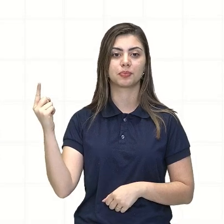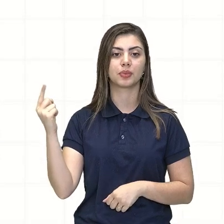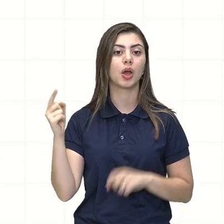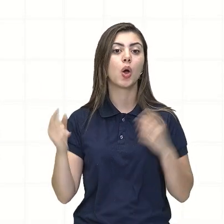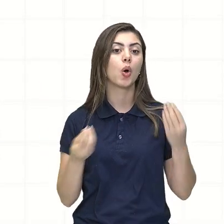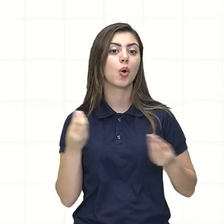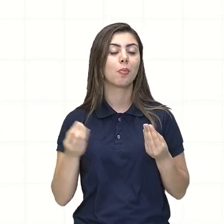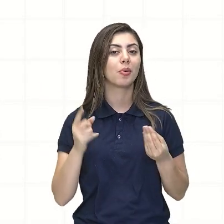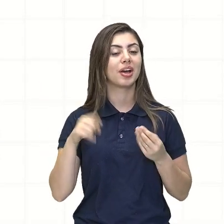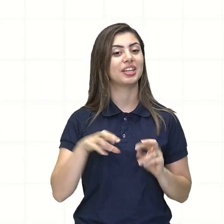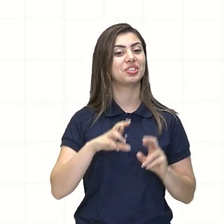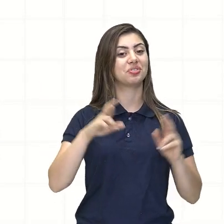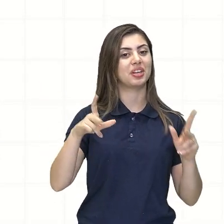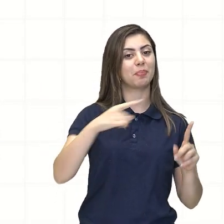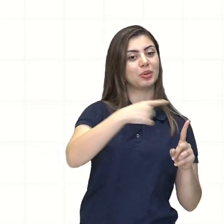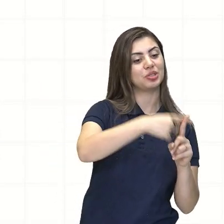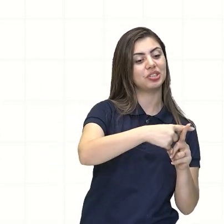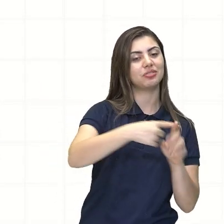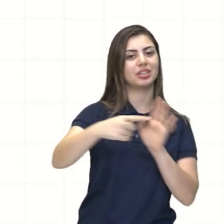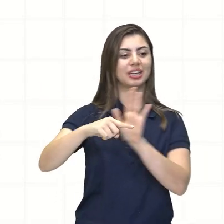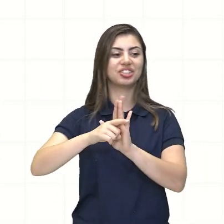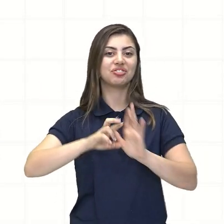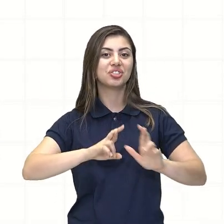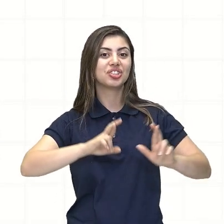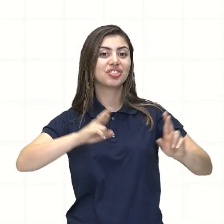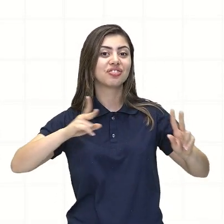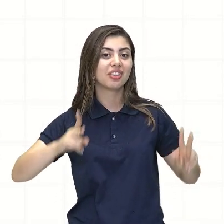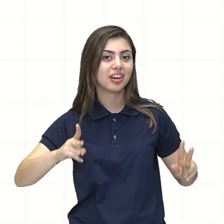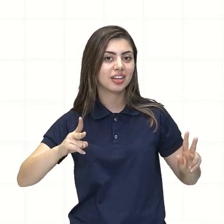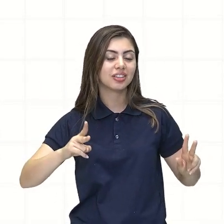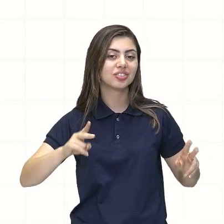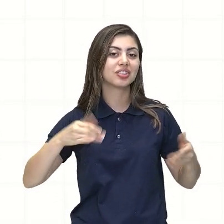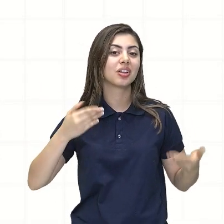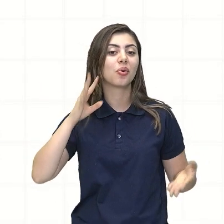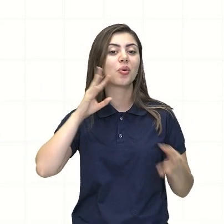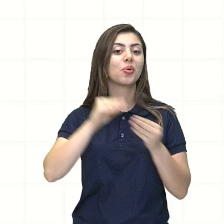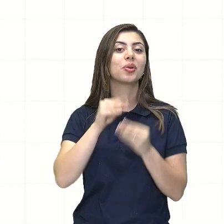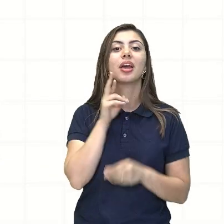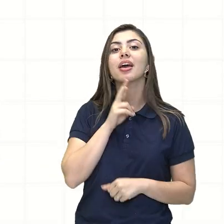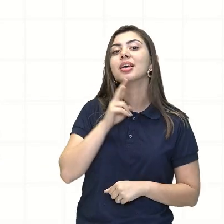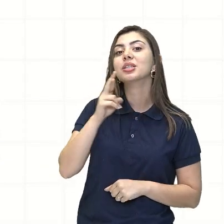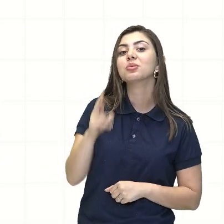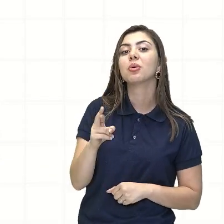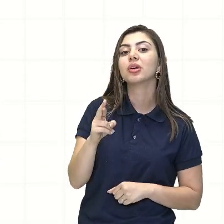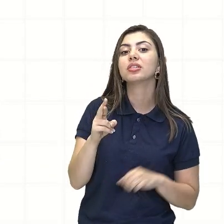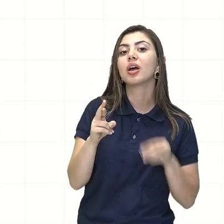São diferentes. Se os sinais são diferentes, meu resultado é